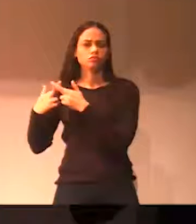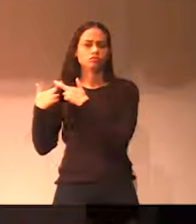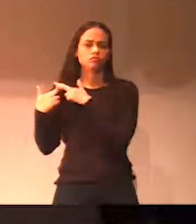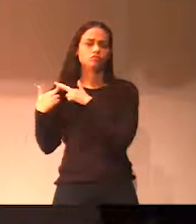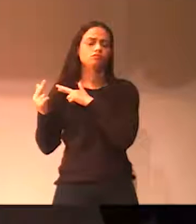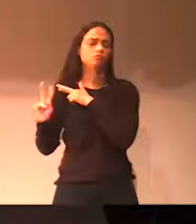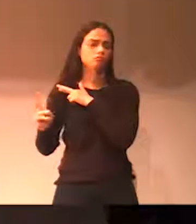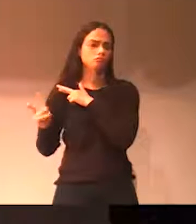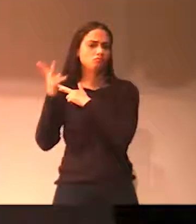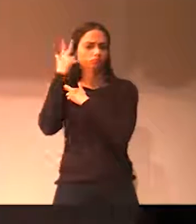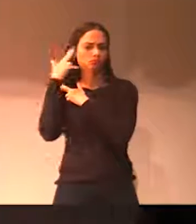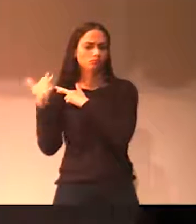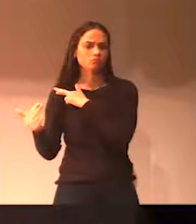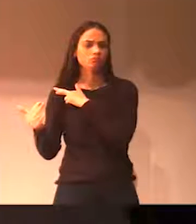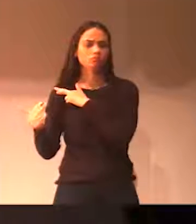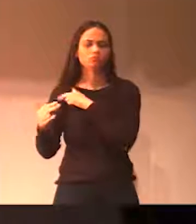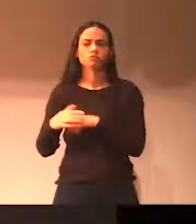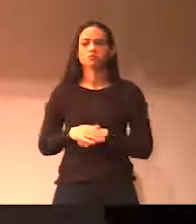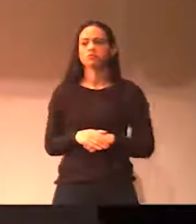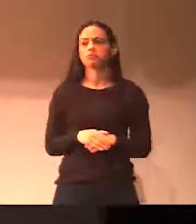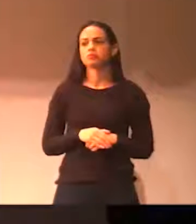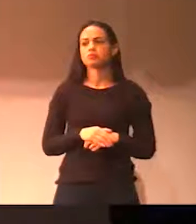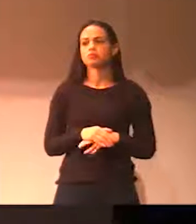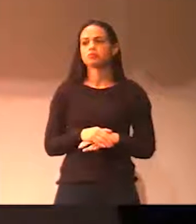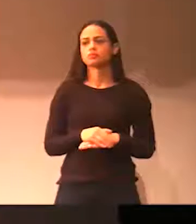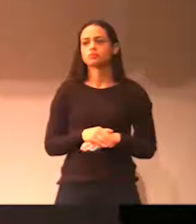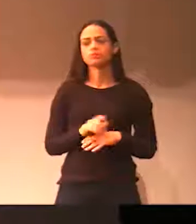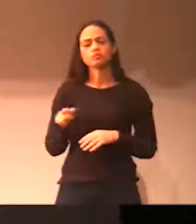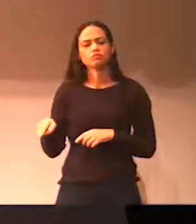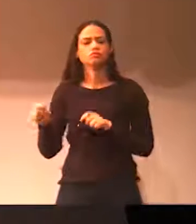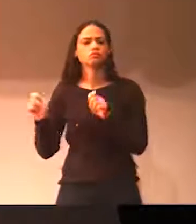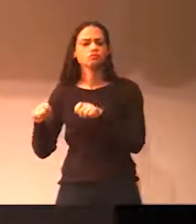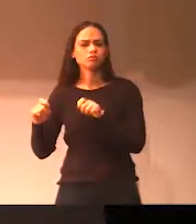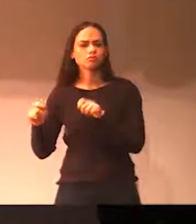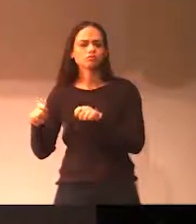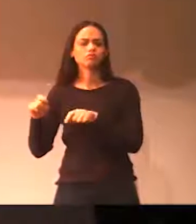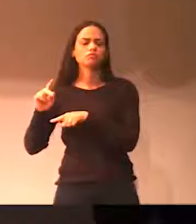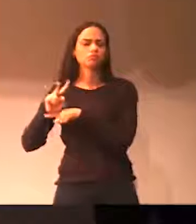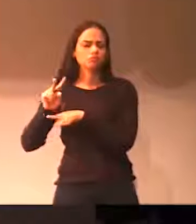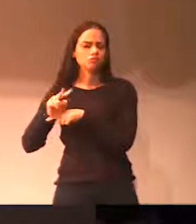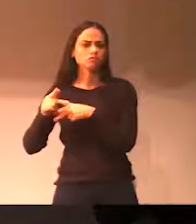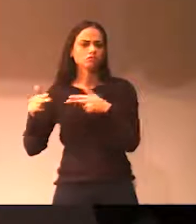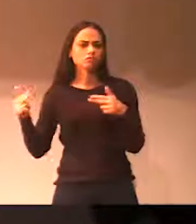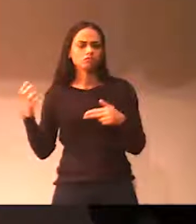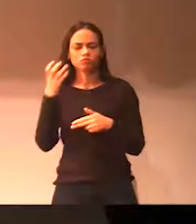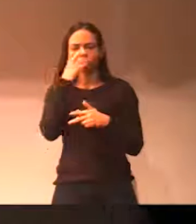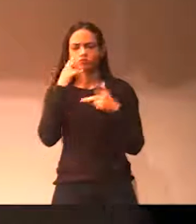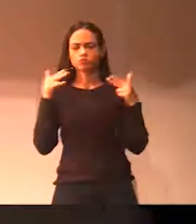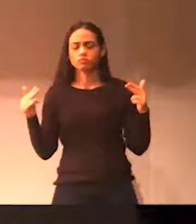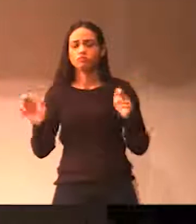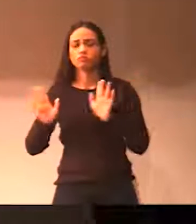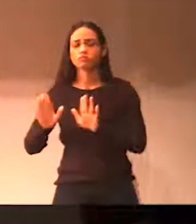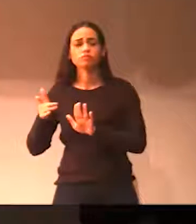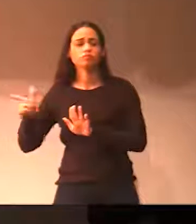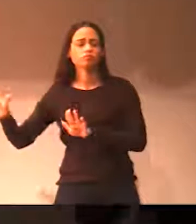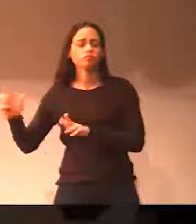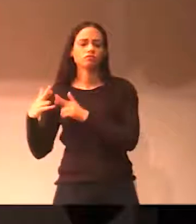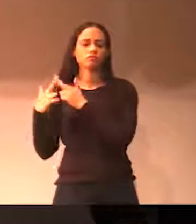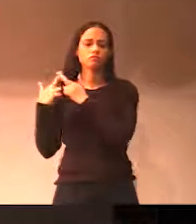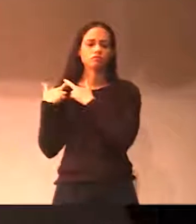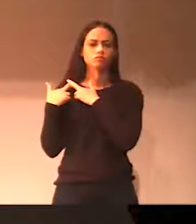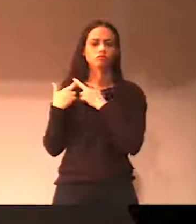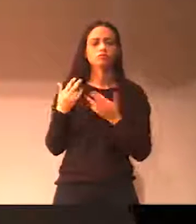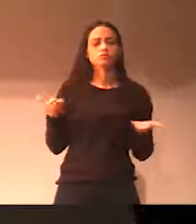com os animais domésticos, mas não necessariamente eles conversam. Eles podem ser separados e é o que todas as cidades têm feito. Hoje as cidades têm feito Secretaria de